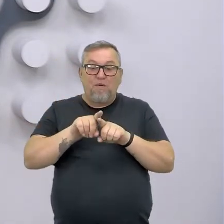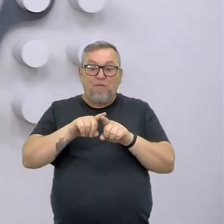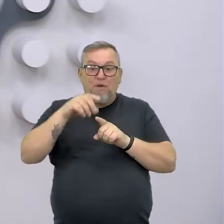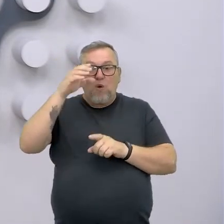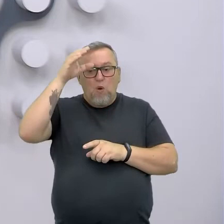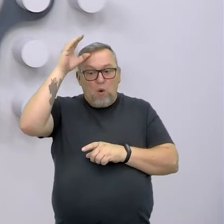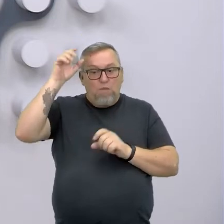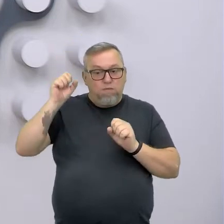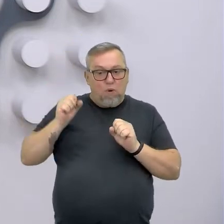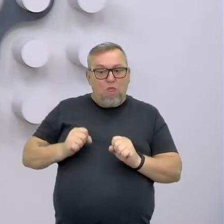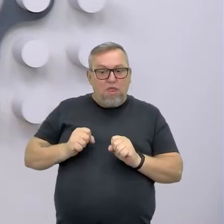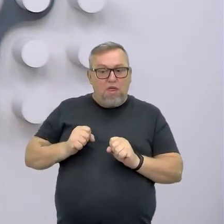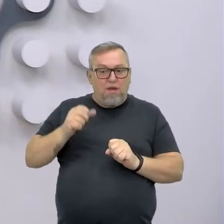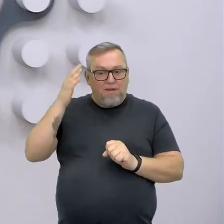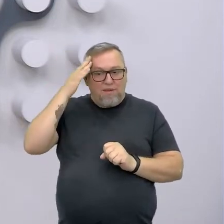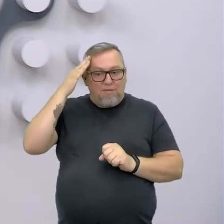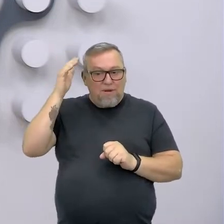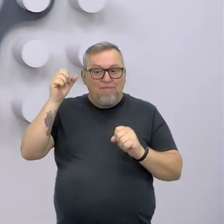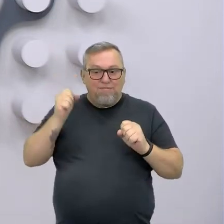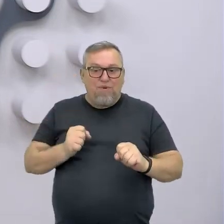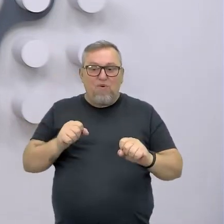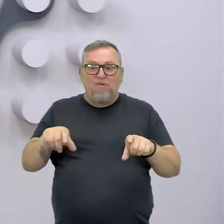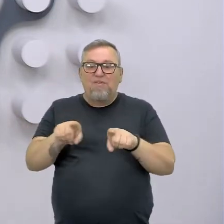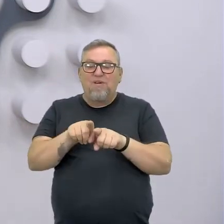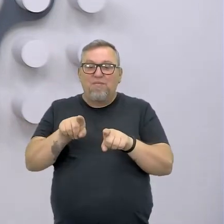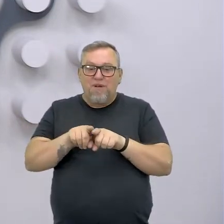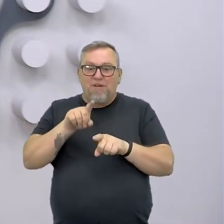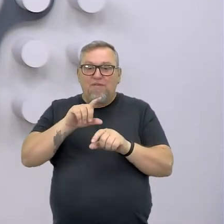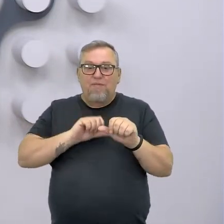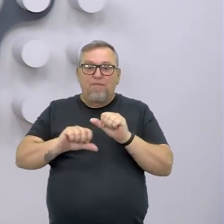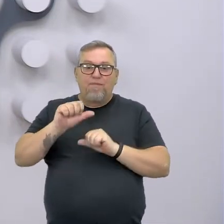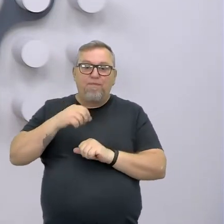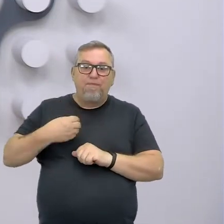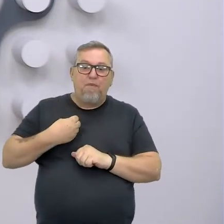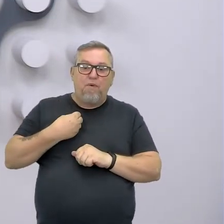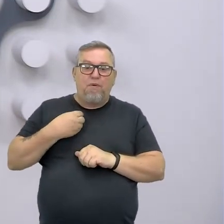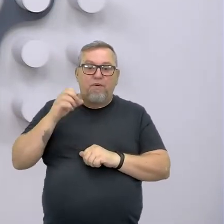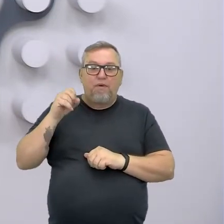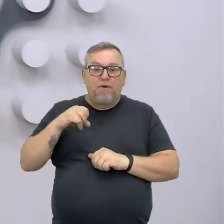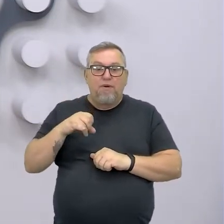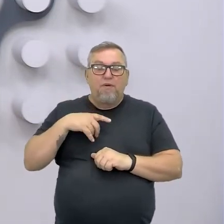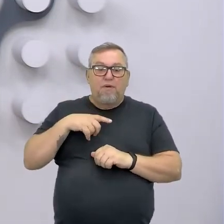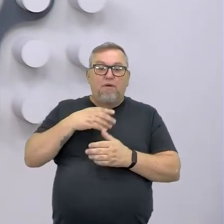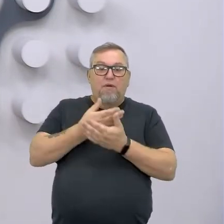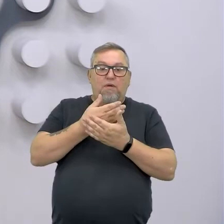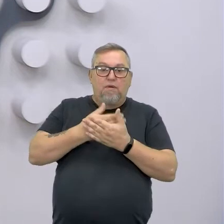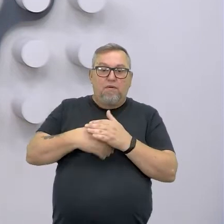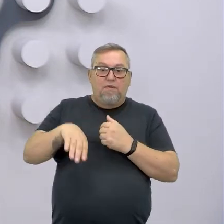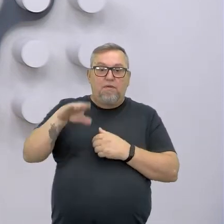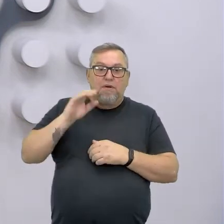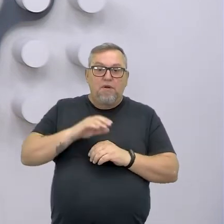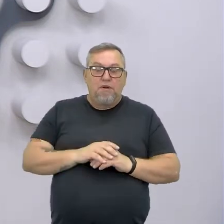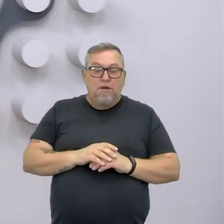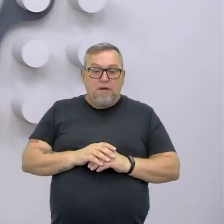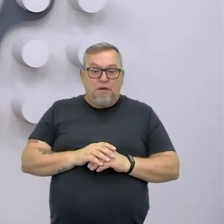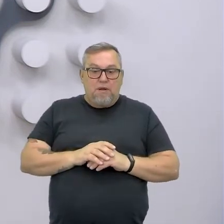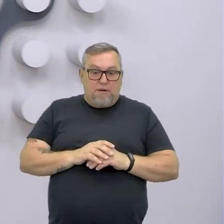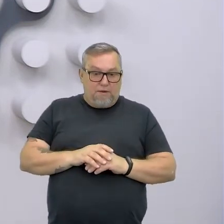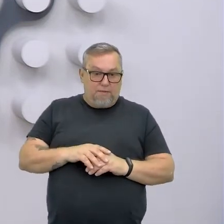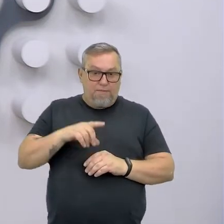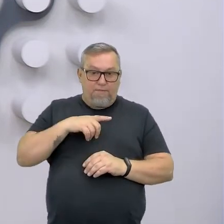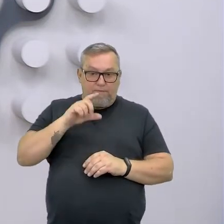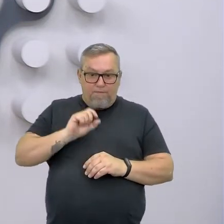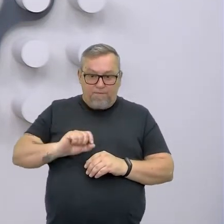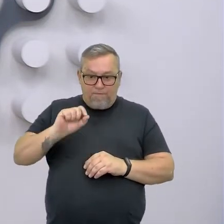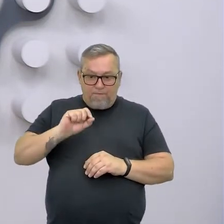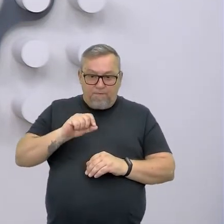conhecimento é poder, saber é poder também, então você vai poder mudar de vida se instruindo cada vez mais. A questão que fica,